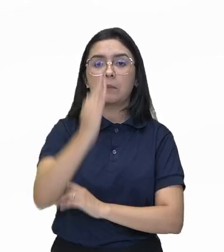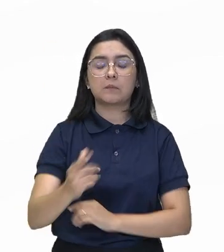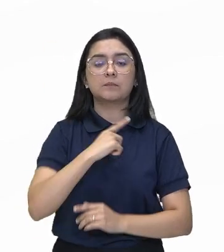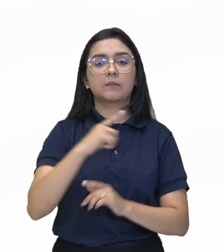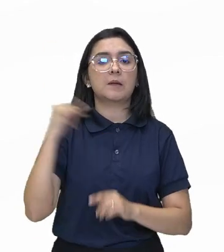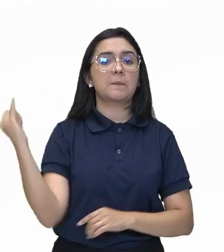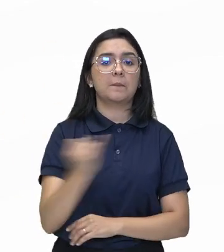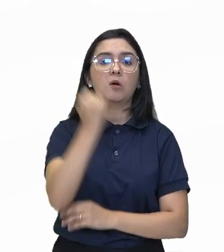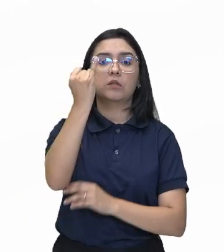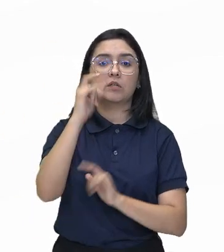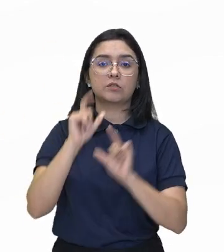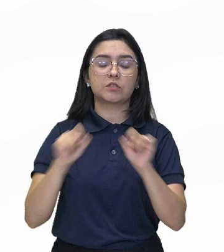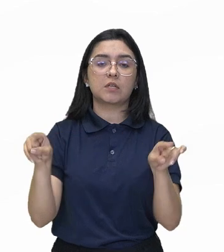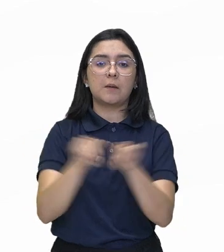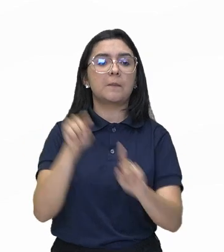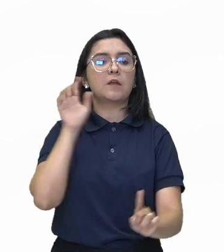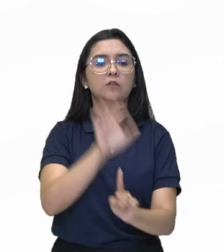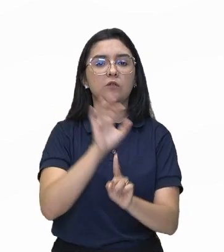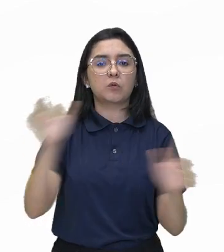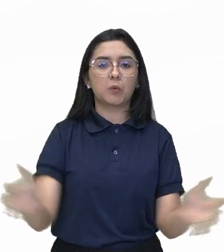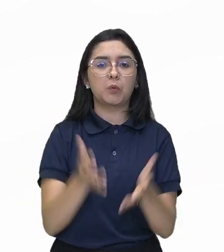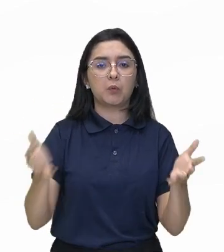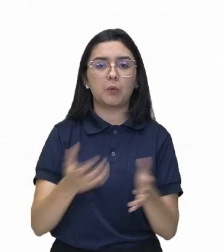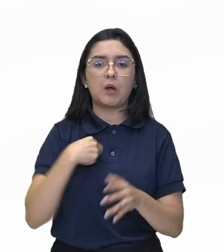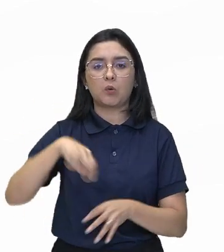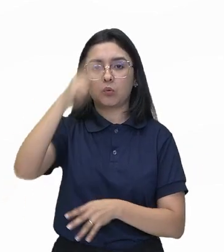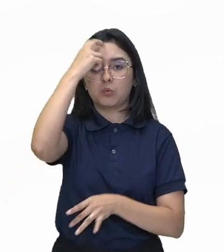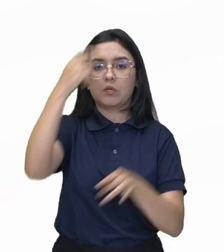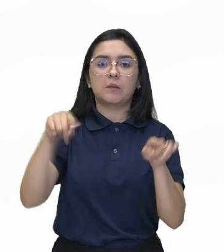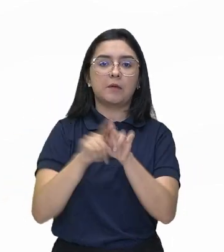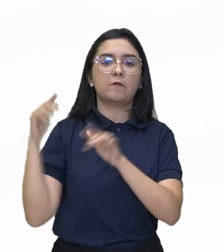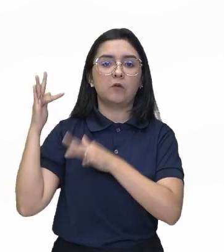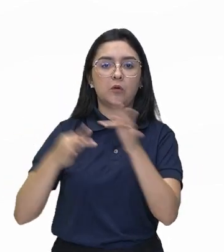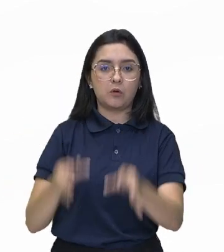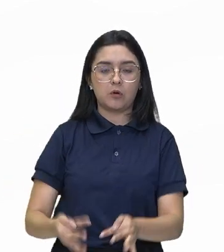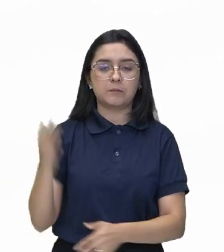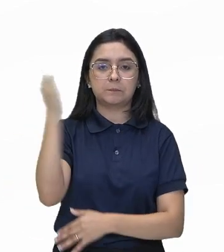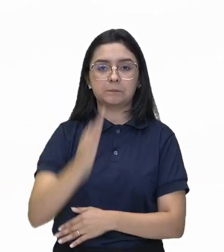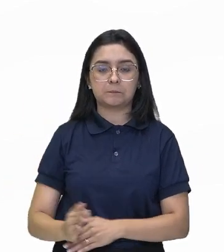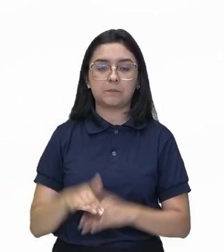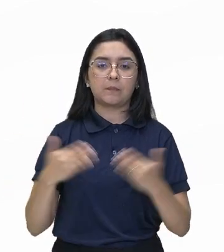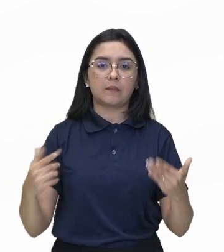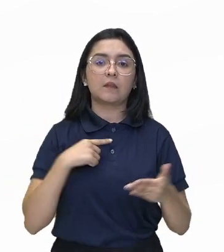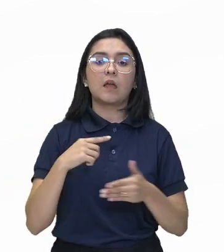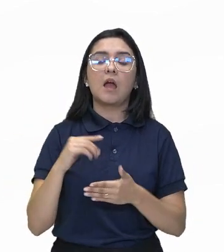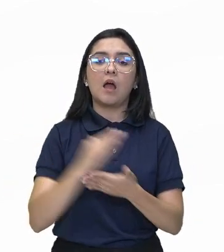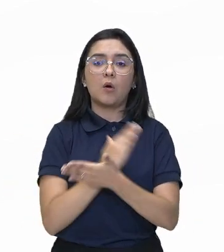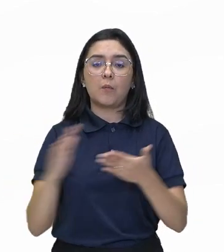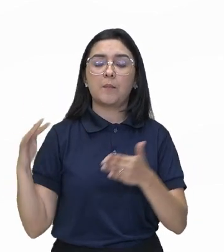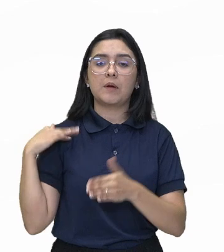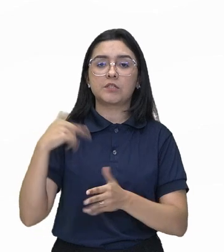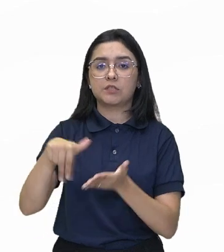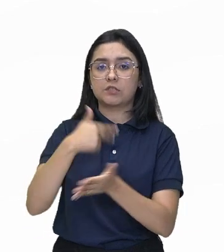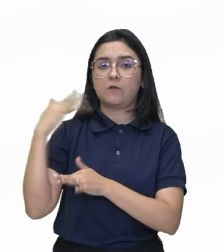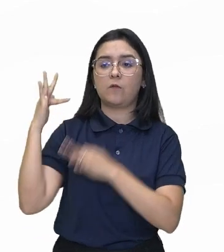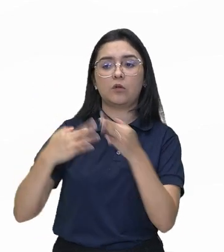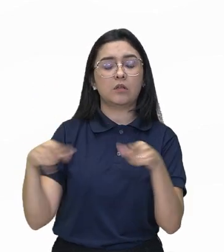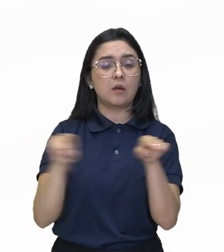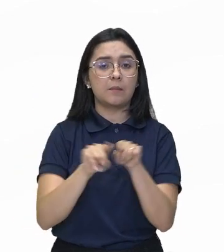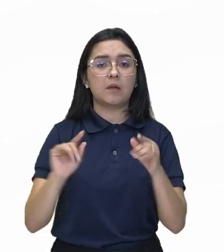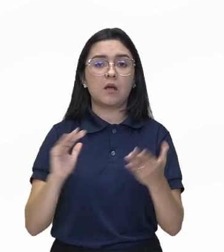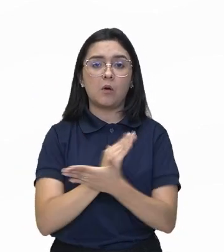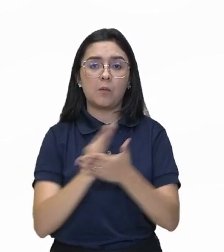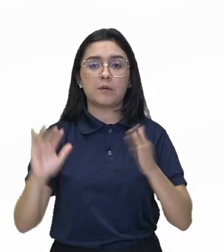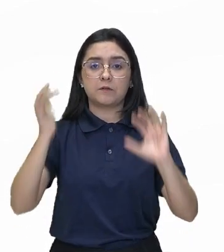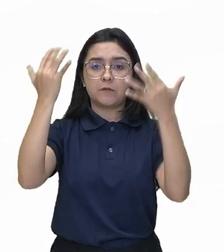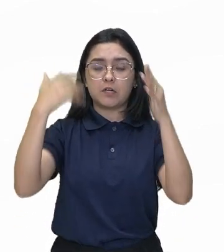grande importância e inspiração para a cultura e folclore nacional. Afinal, muitas das danças folclóricas ou mesmo festas